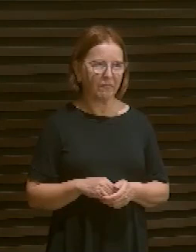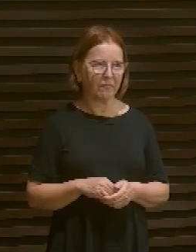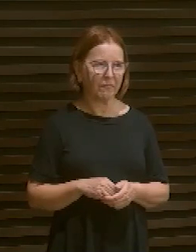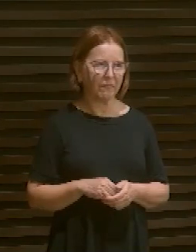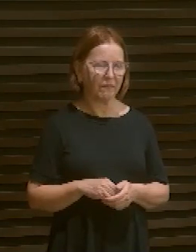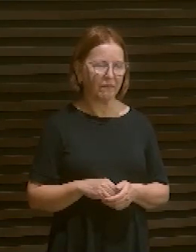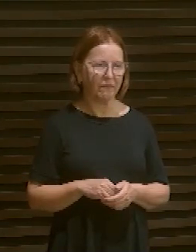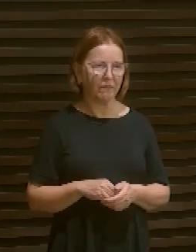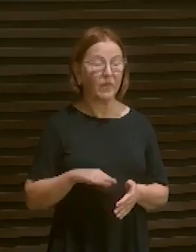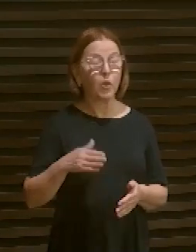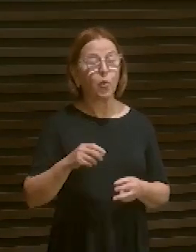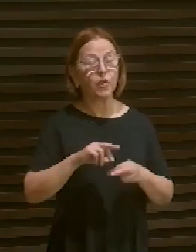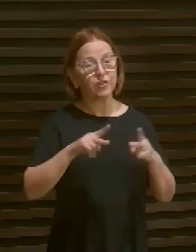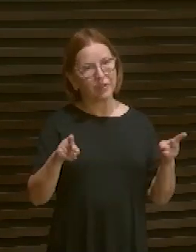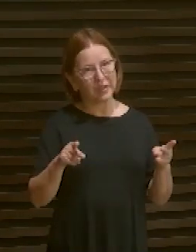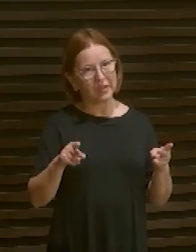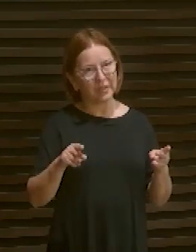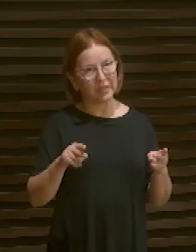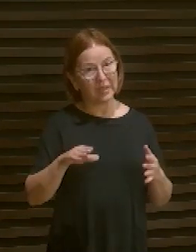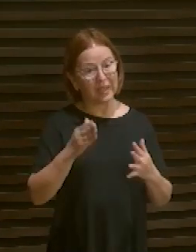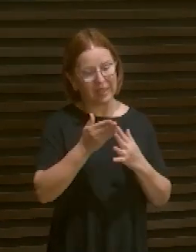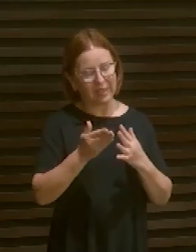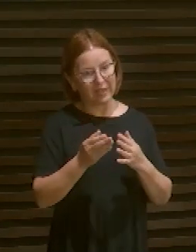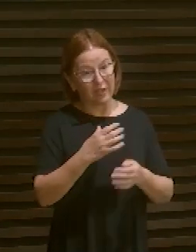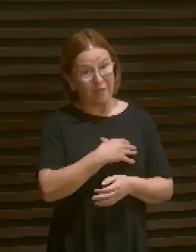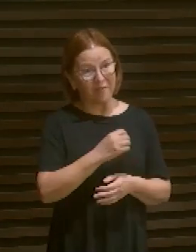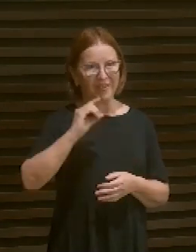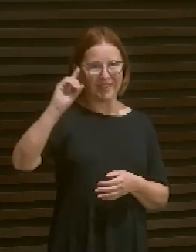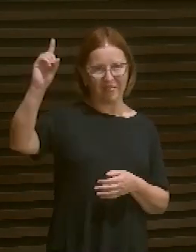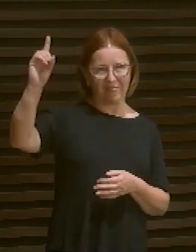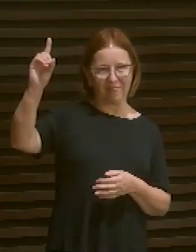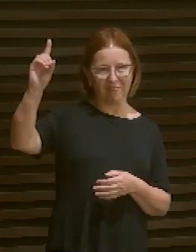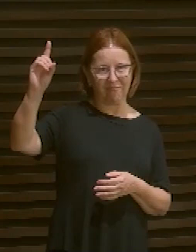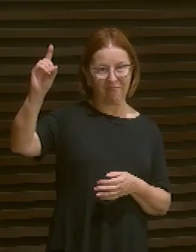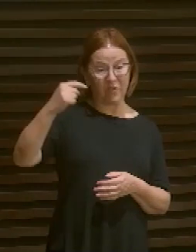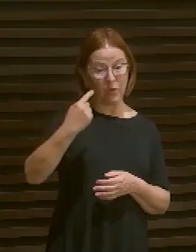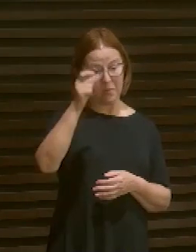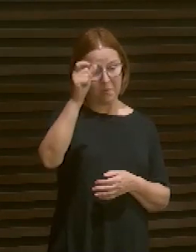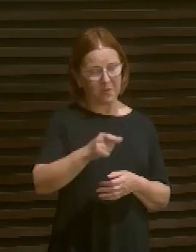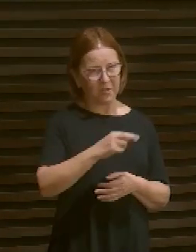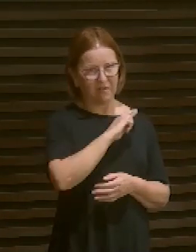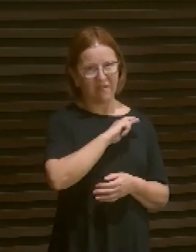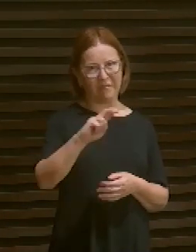Qual a diferença entre um filho de Deus e um religioso?